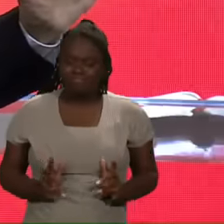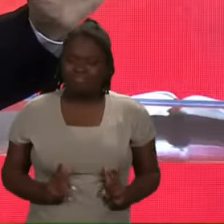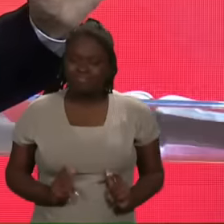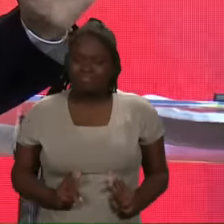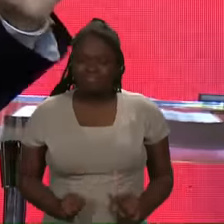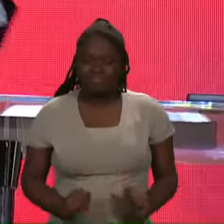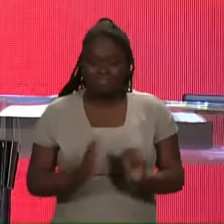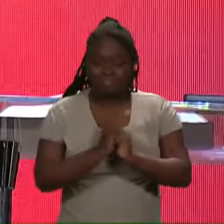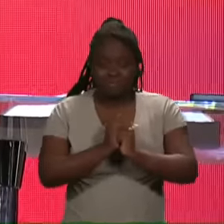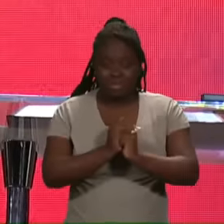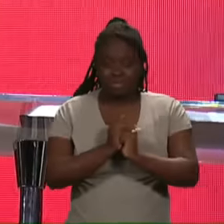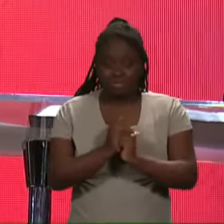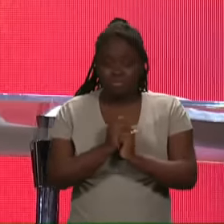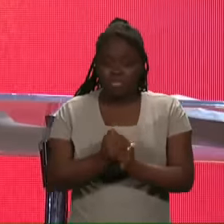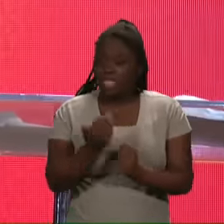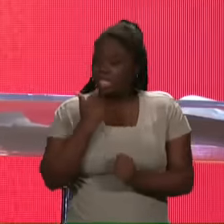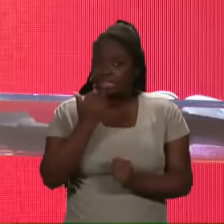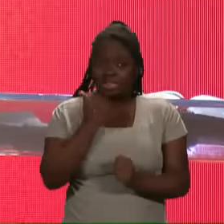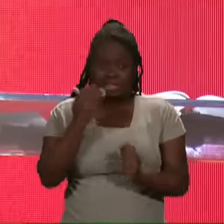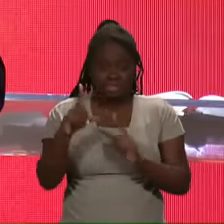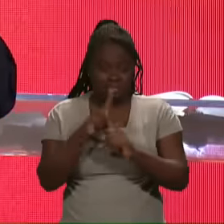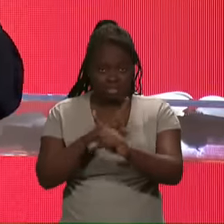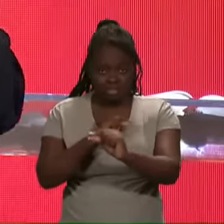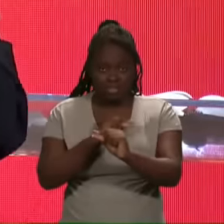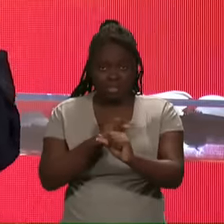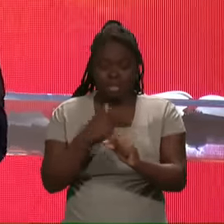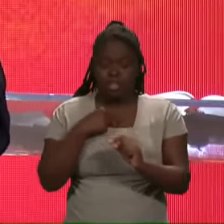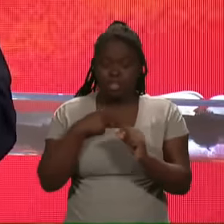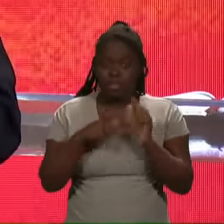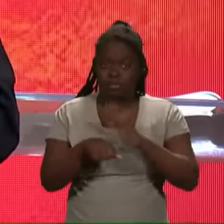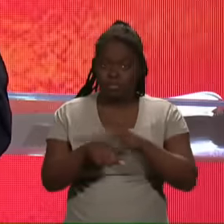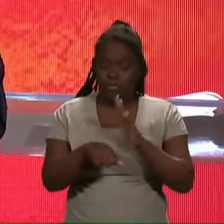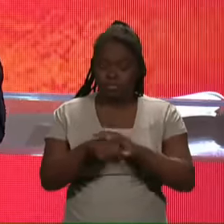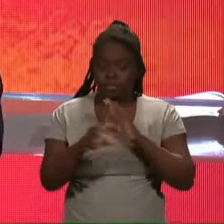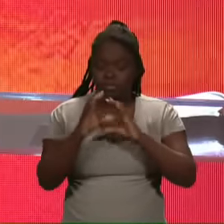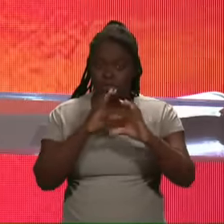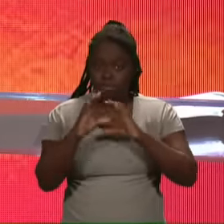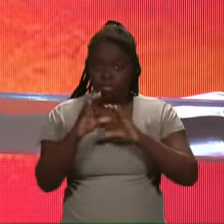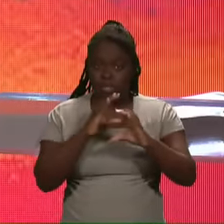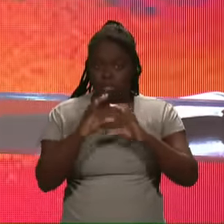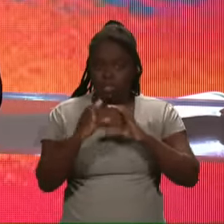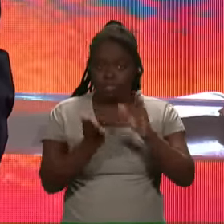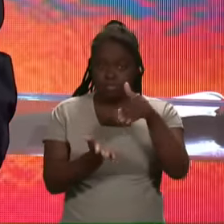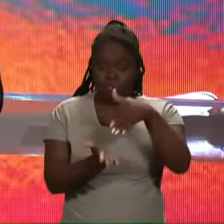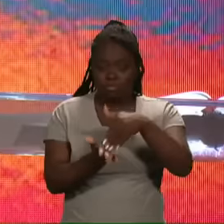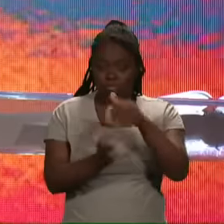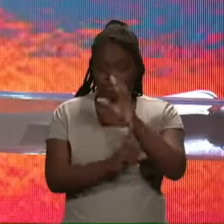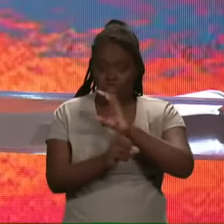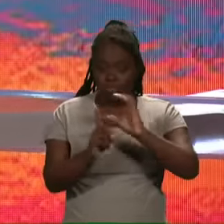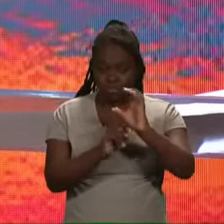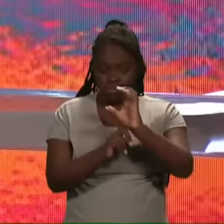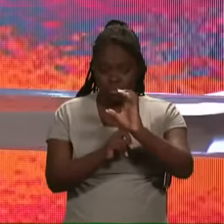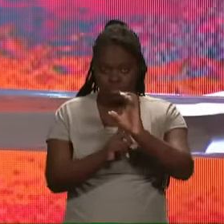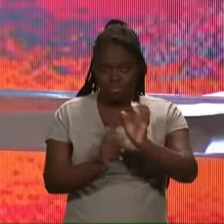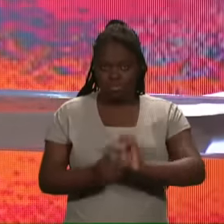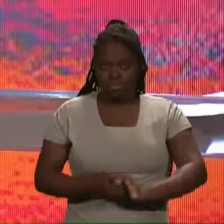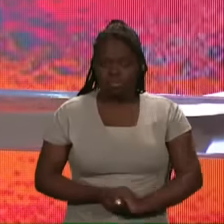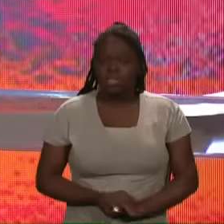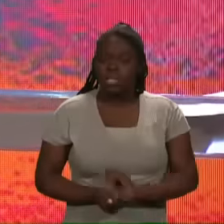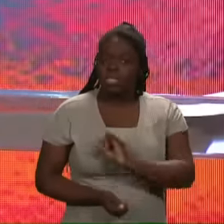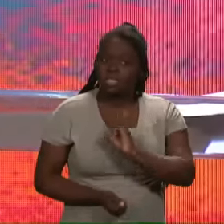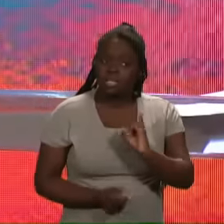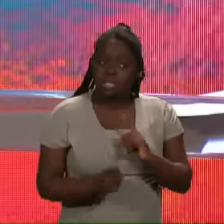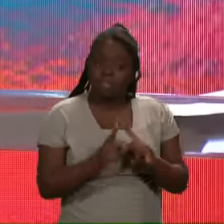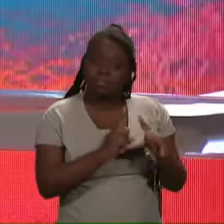Quero pedir que ninguém saia, que eu vou fazer um comunicado no final da reunião. Se